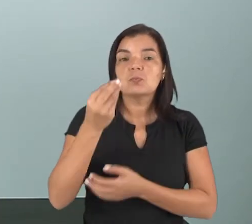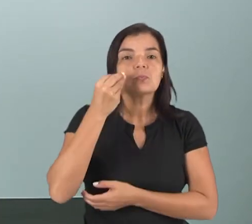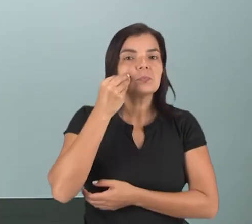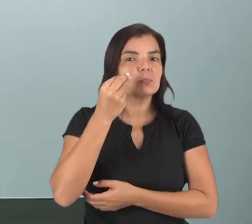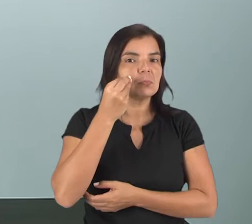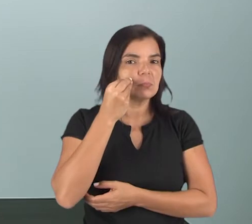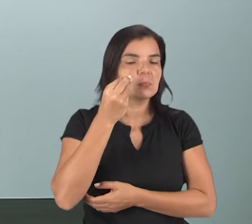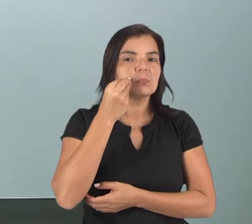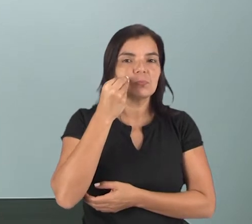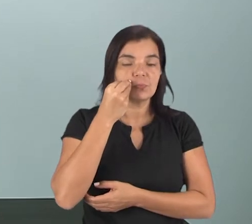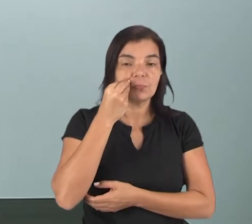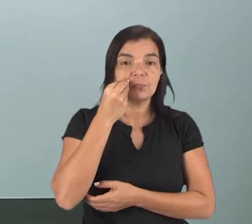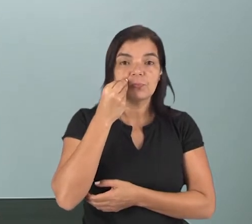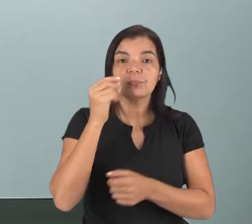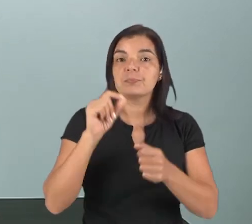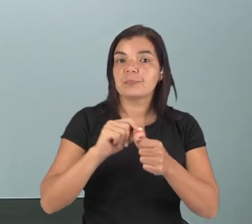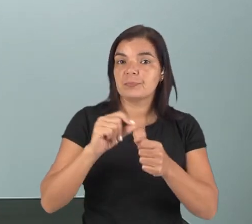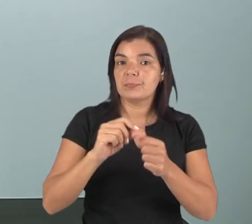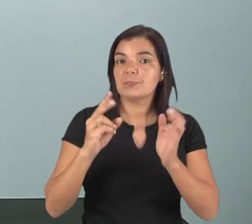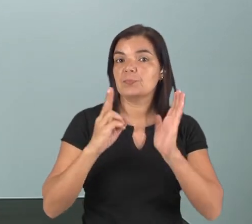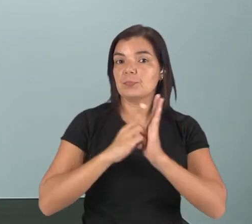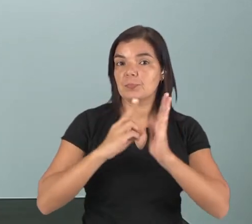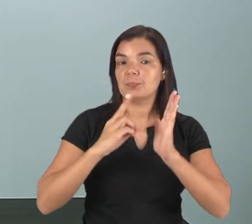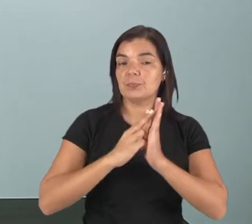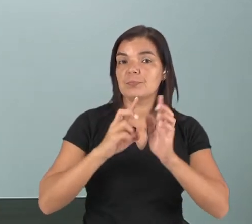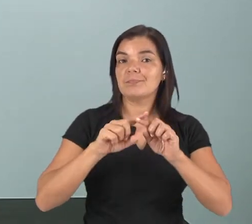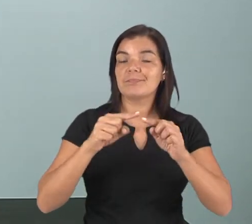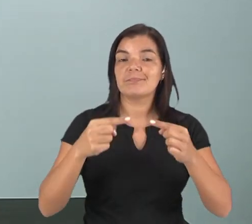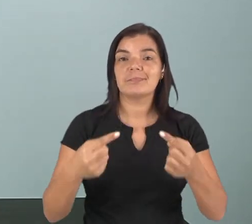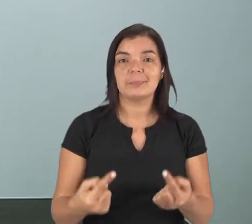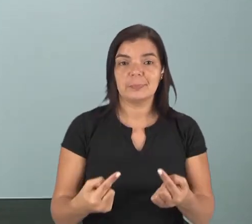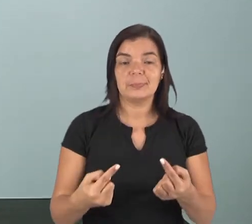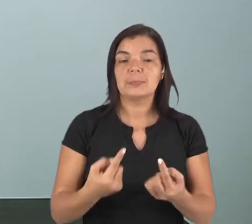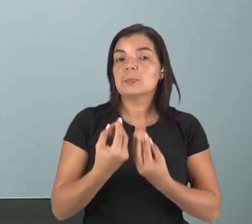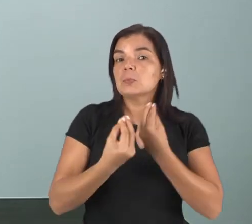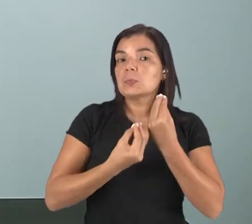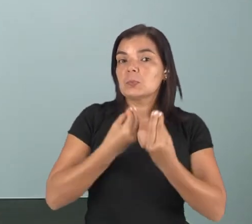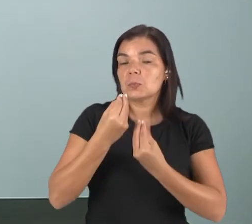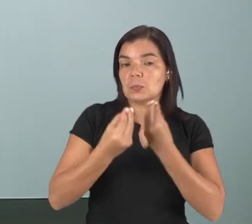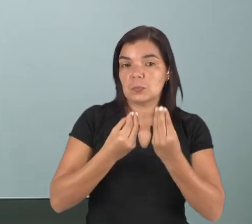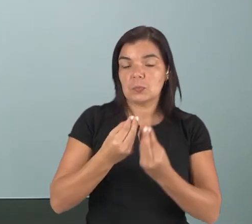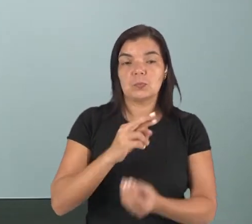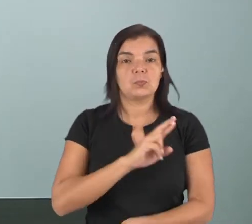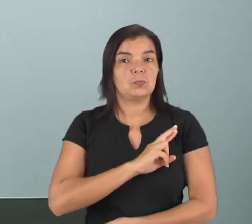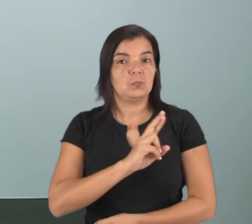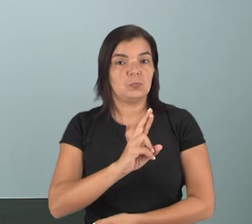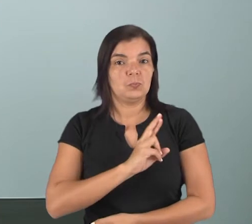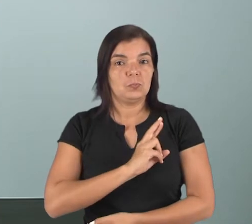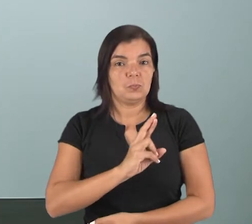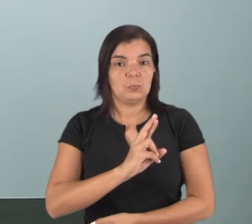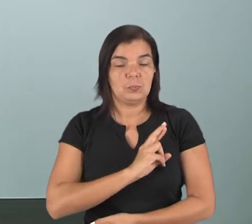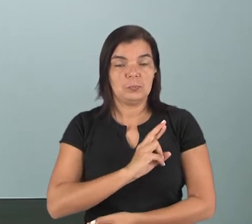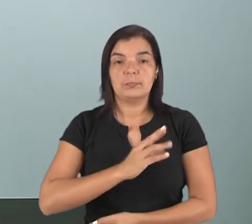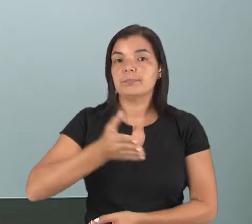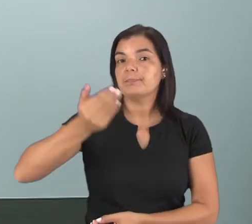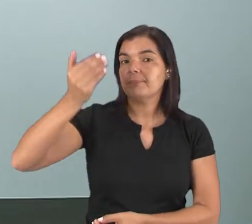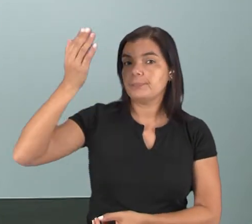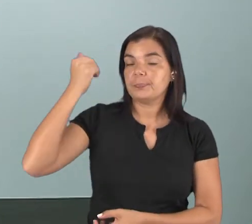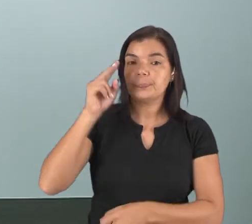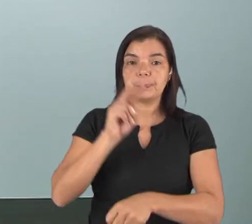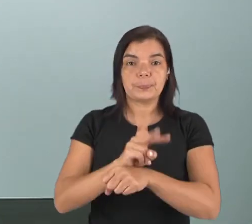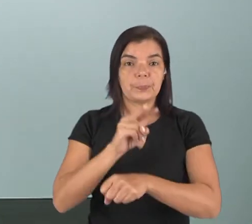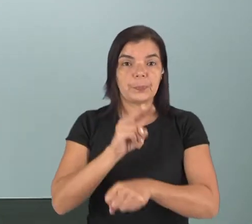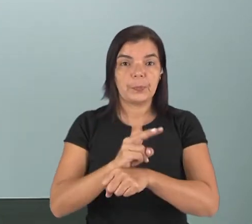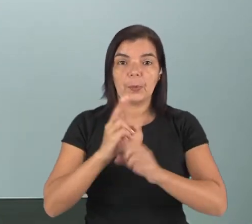tentaram fazer isso com os índios, mas como os religiosos na época protegiam